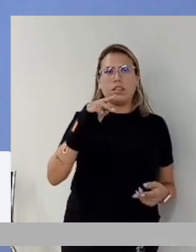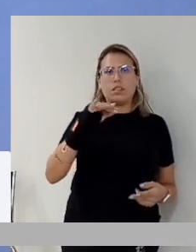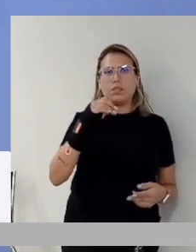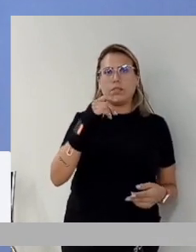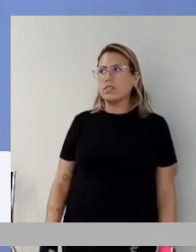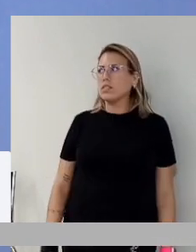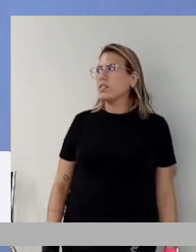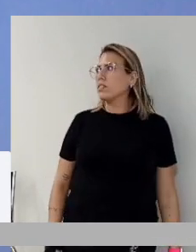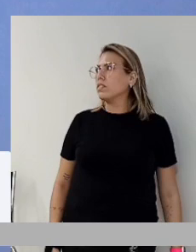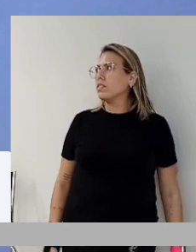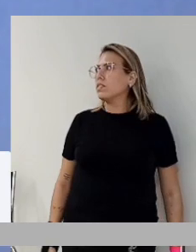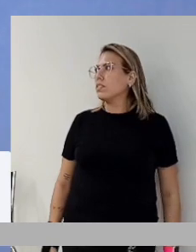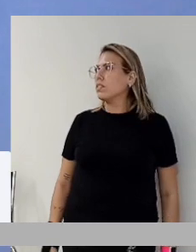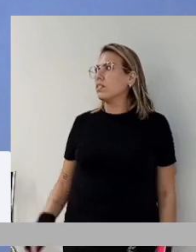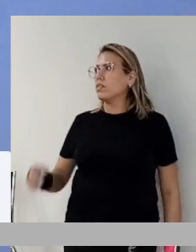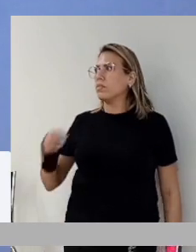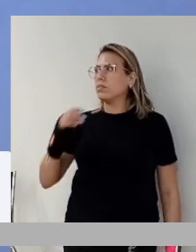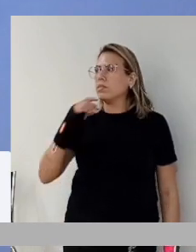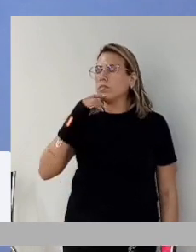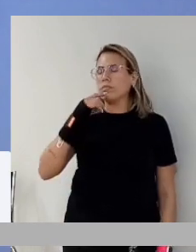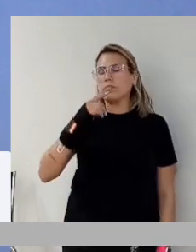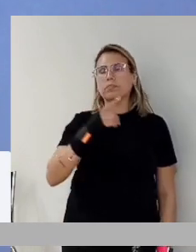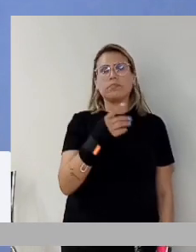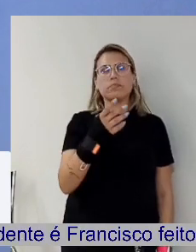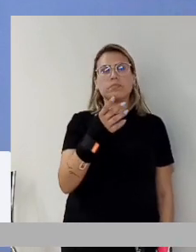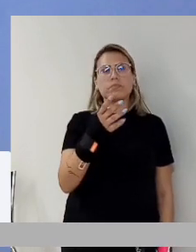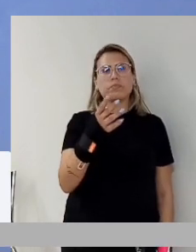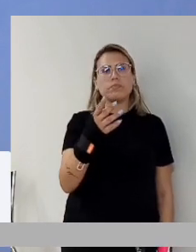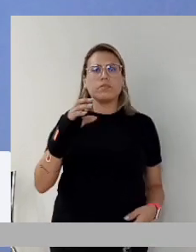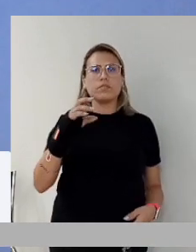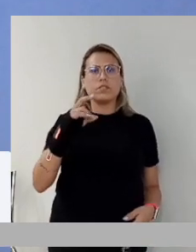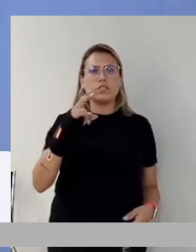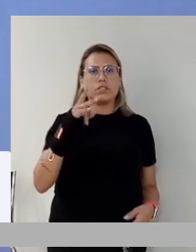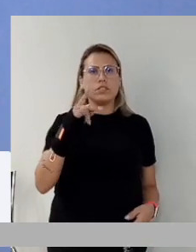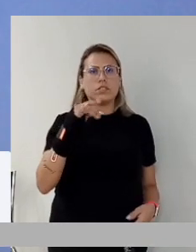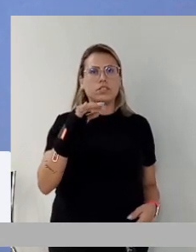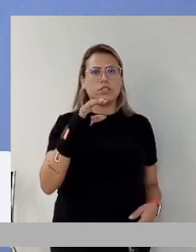povão Bom dia senhor presidente é Francisco Feitosa